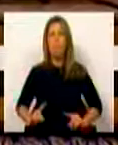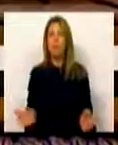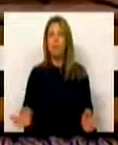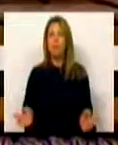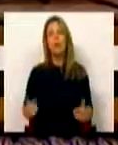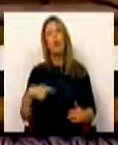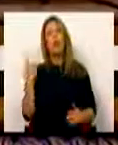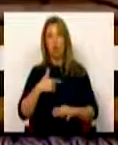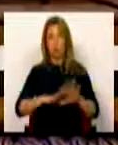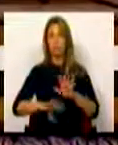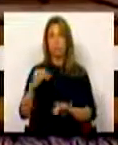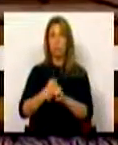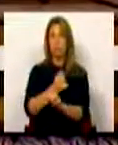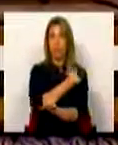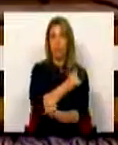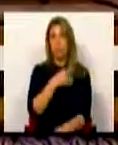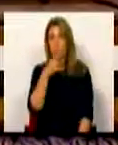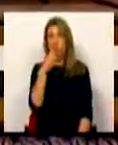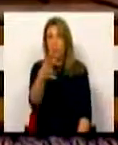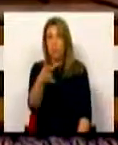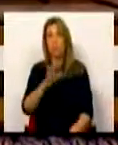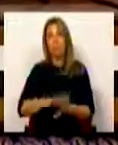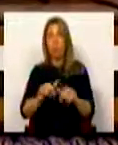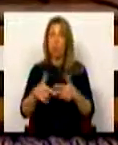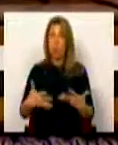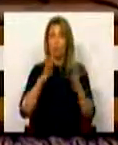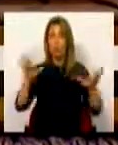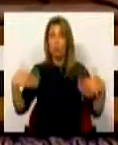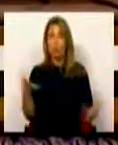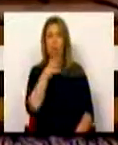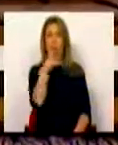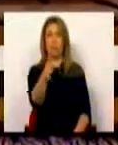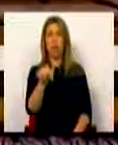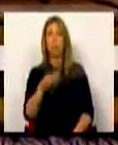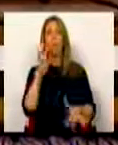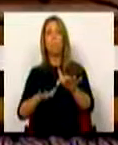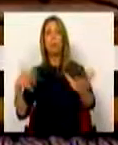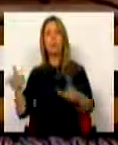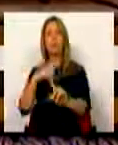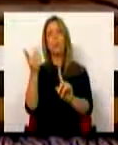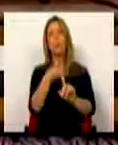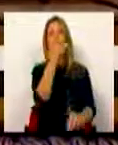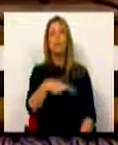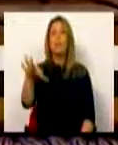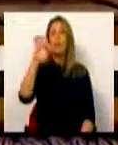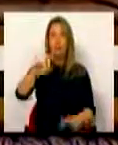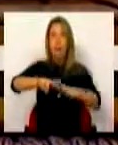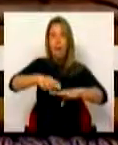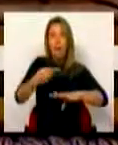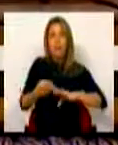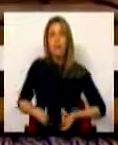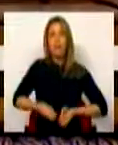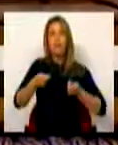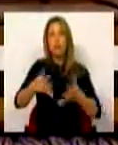trabalho de casa, dizia, e por isso hoje podemos dizer a este Parlamento que em 2018 duplica o investimento